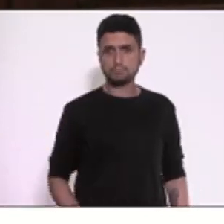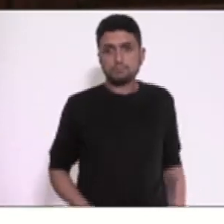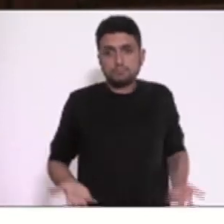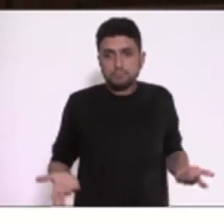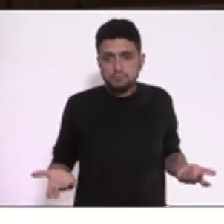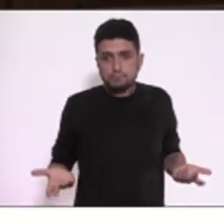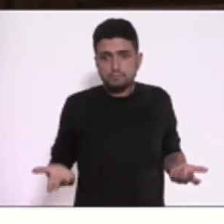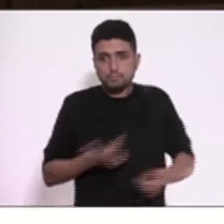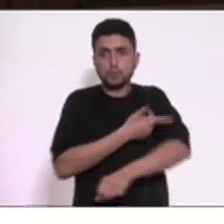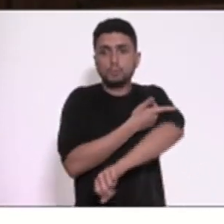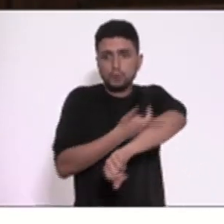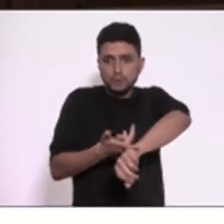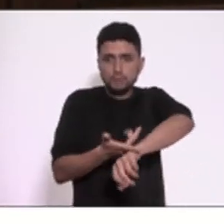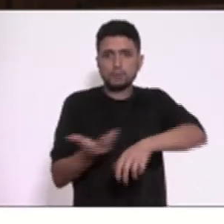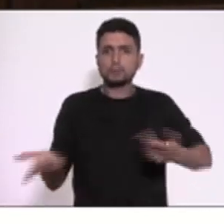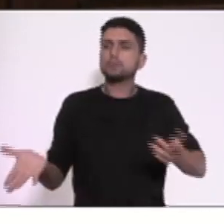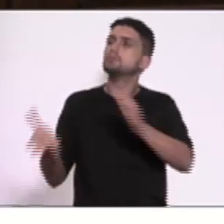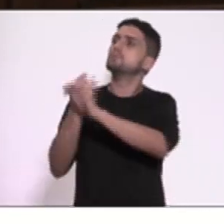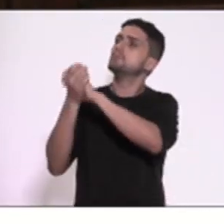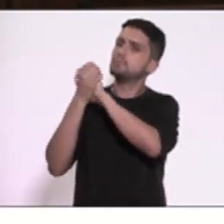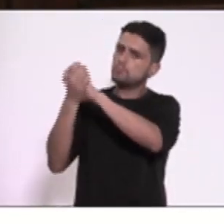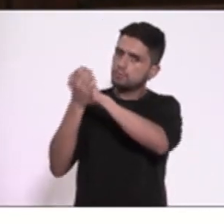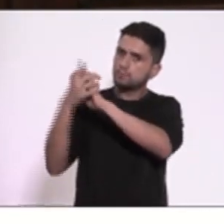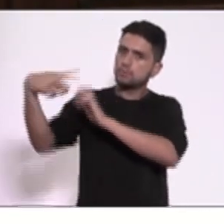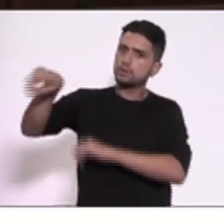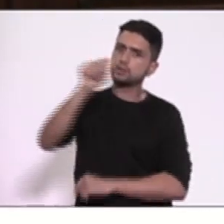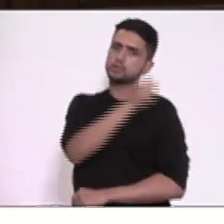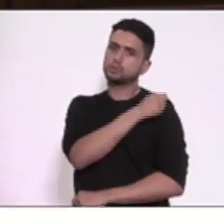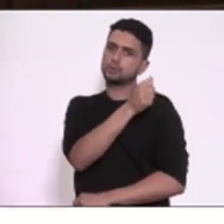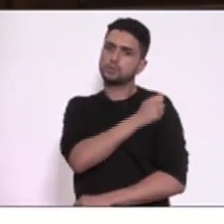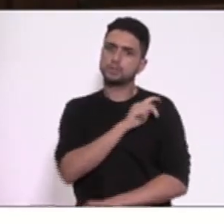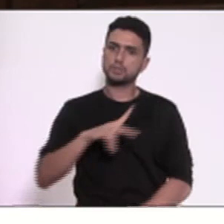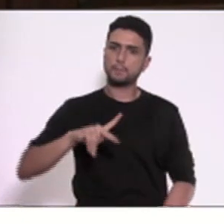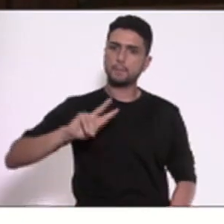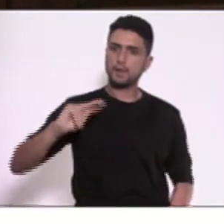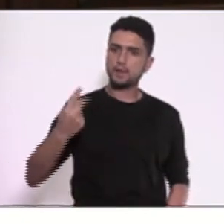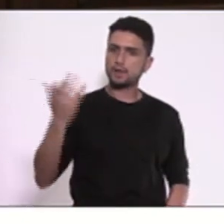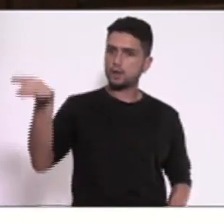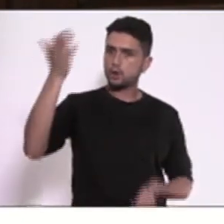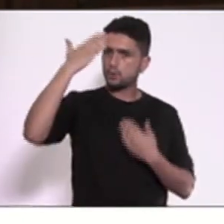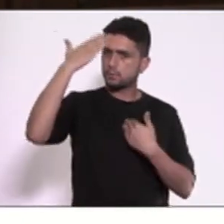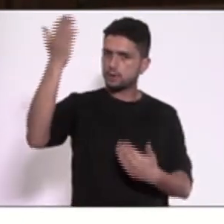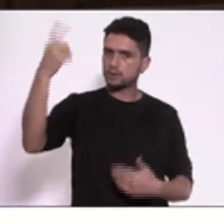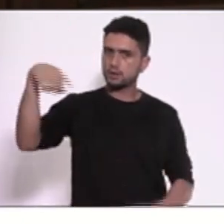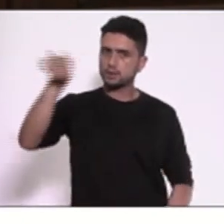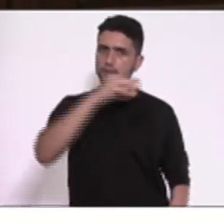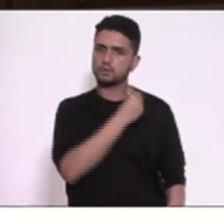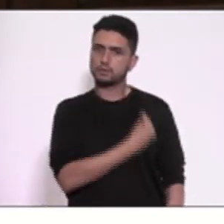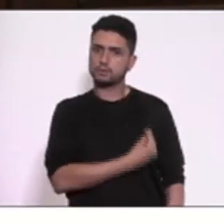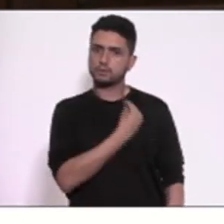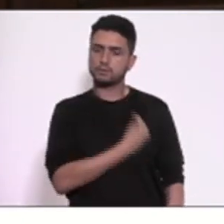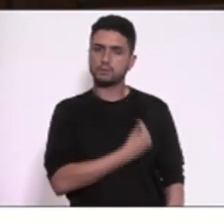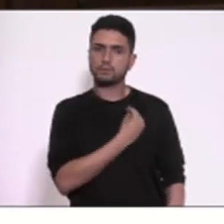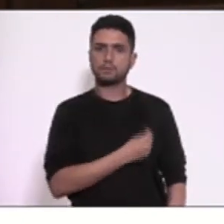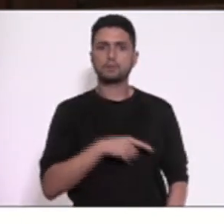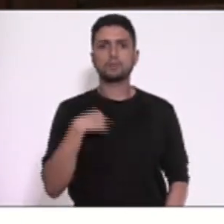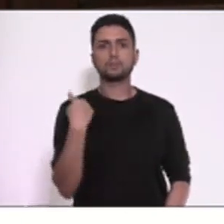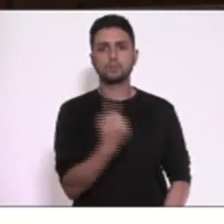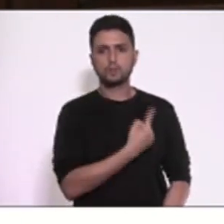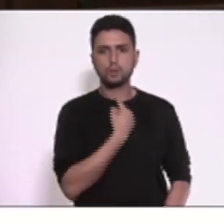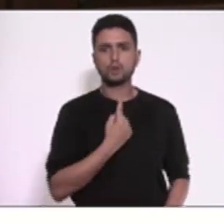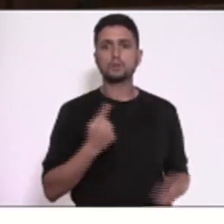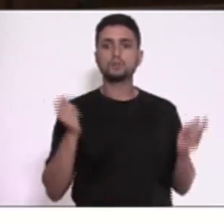é saudando estudantes de educação básica do Colégio PH que nos visitam, obrigado pela presença de vocês aqui, que a gente